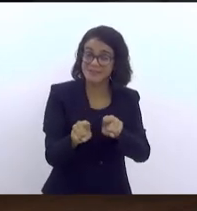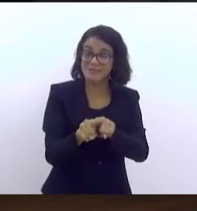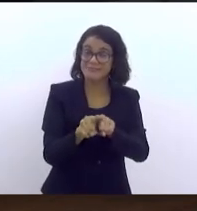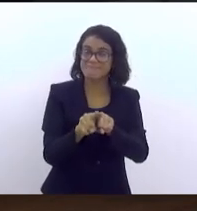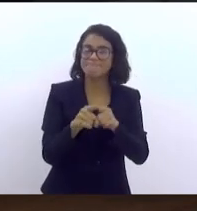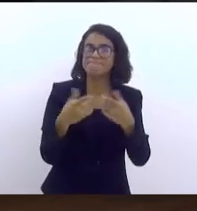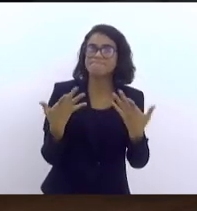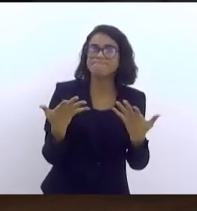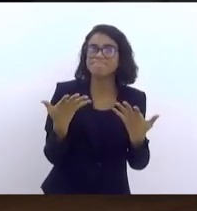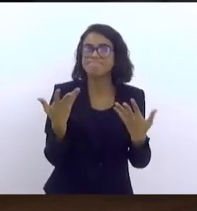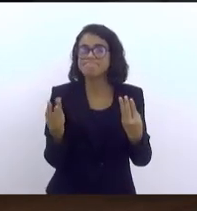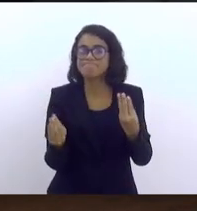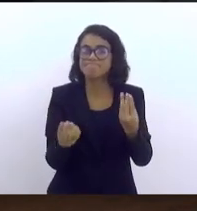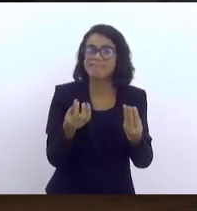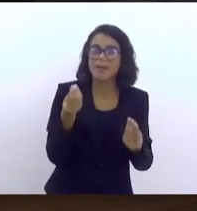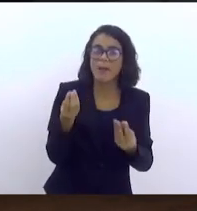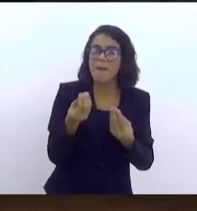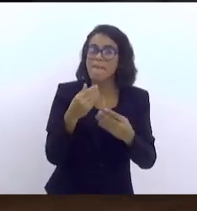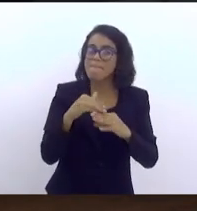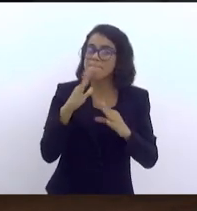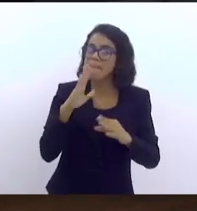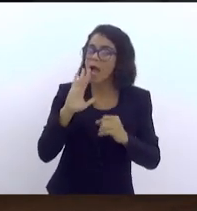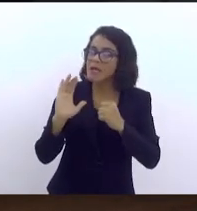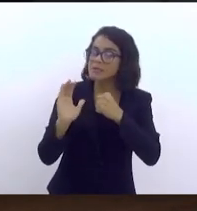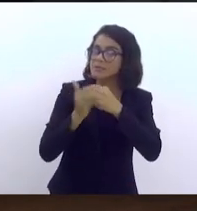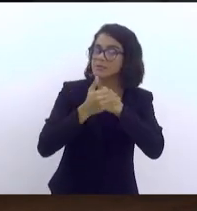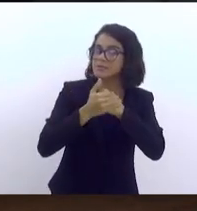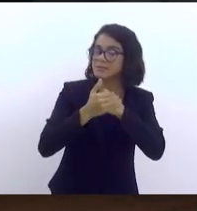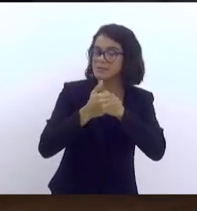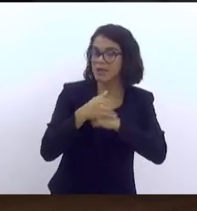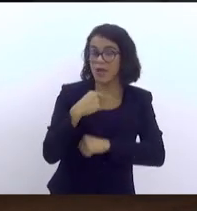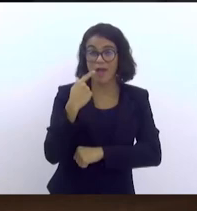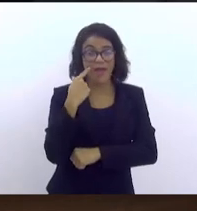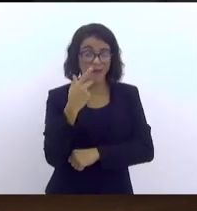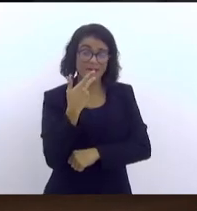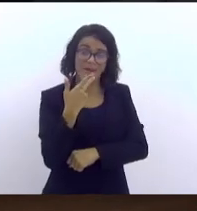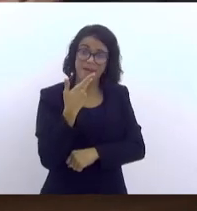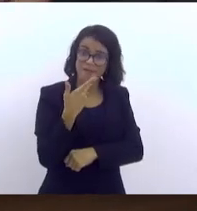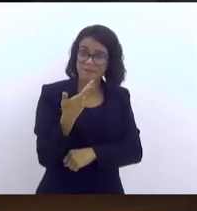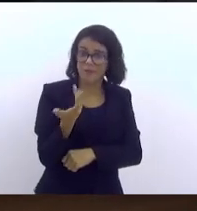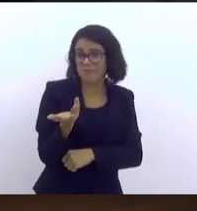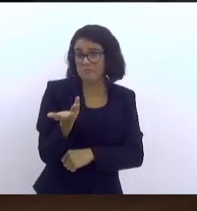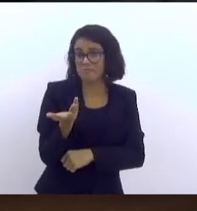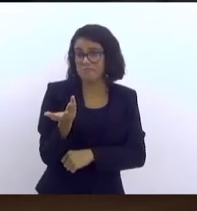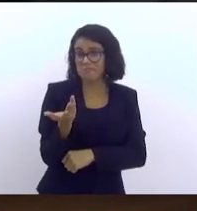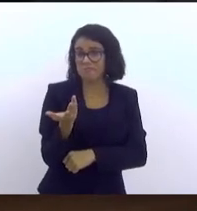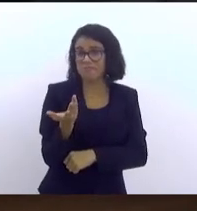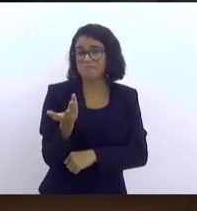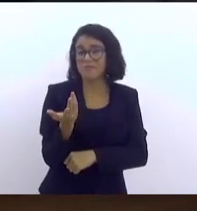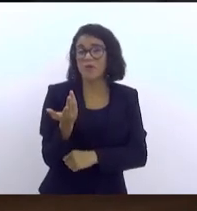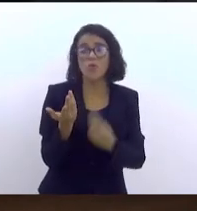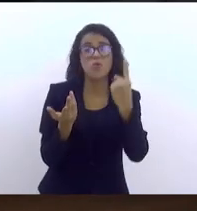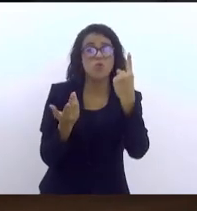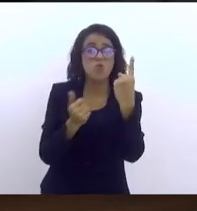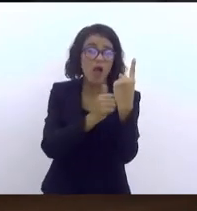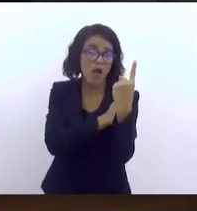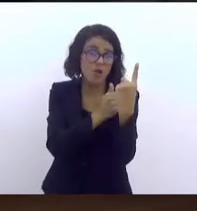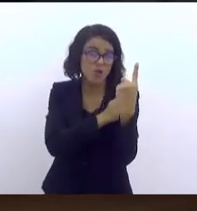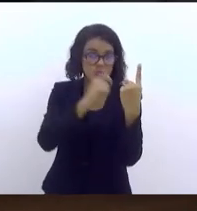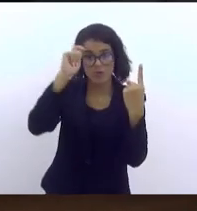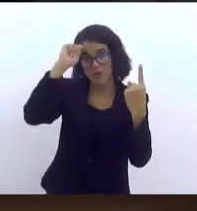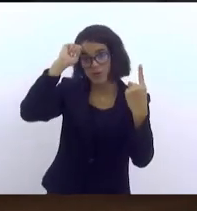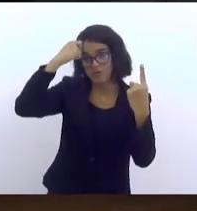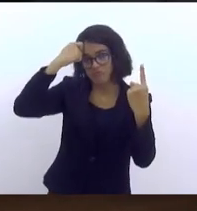coisas compõem o mais escondido ela falou de forma tinha apenas um aluno negro